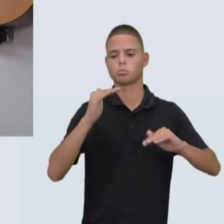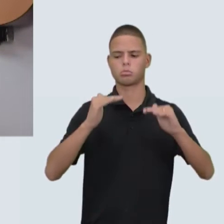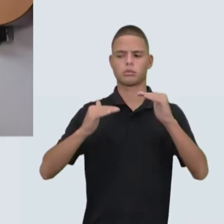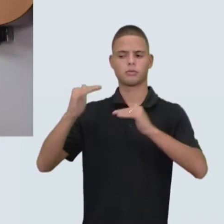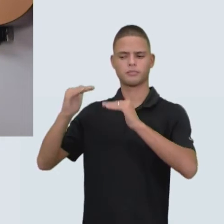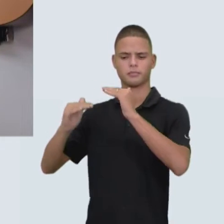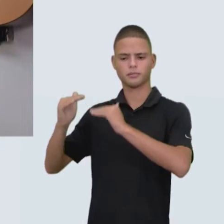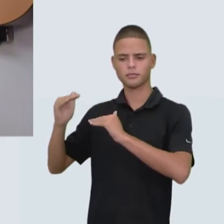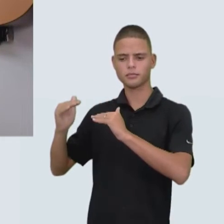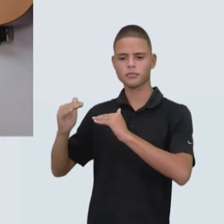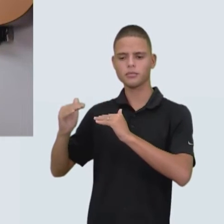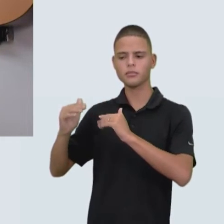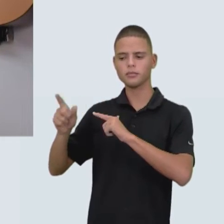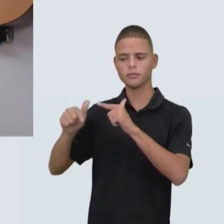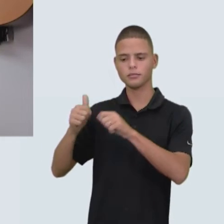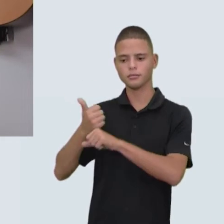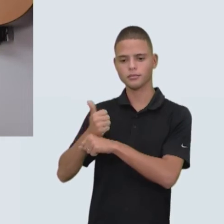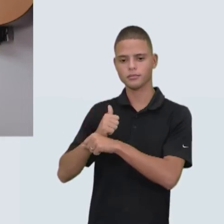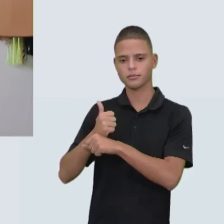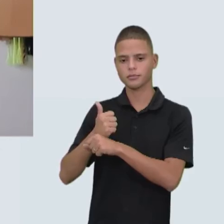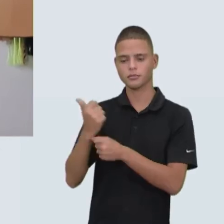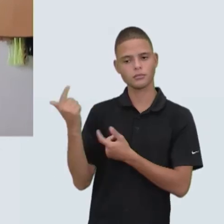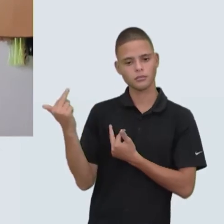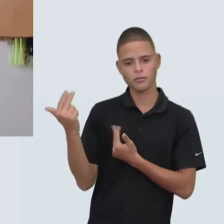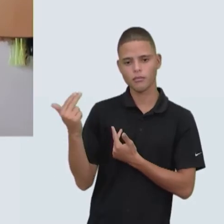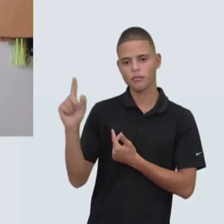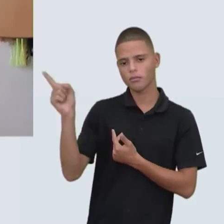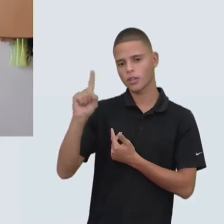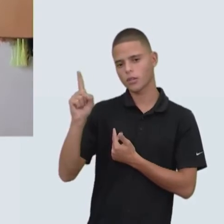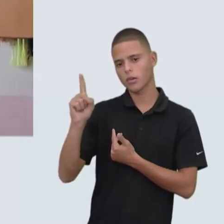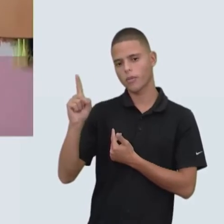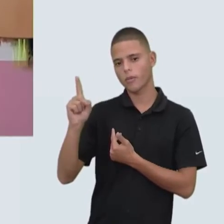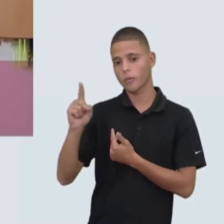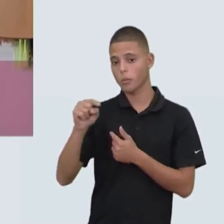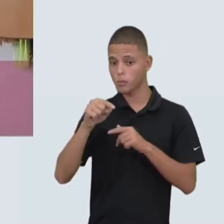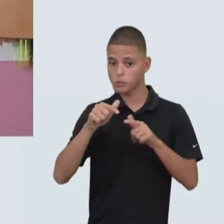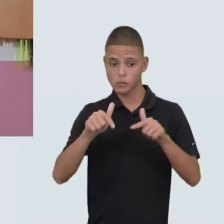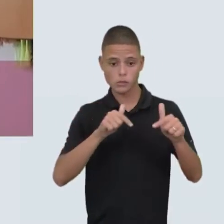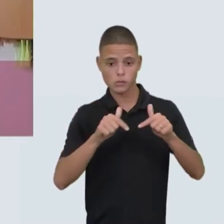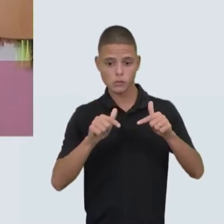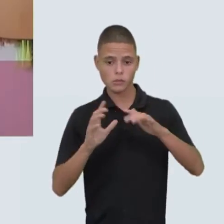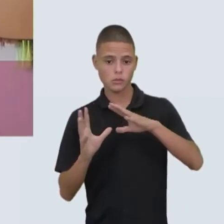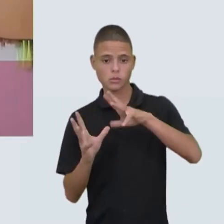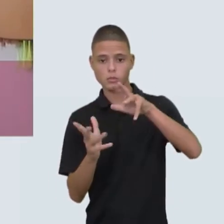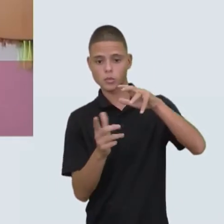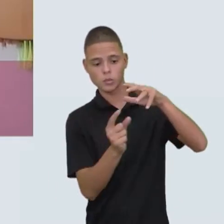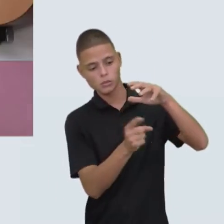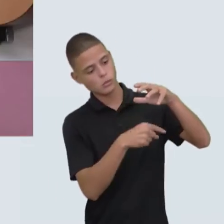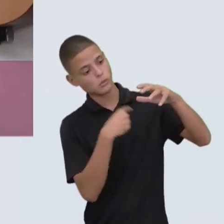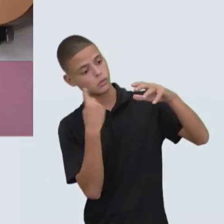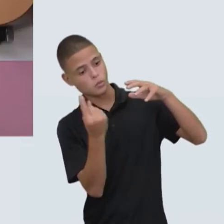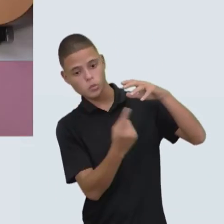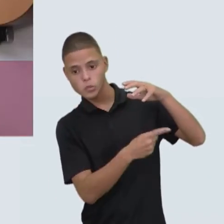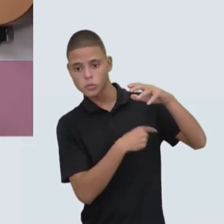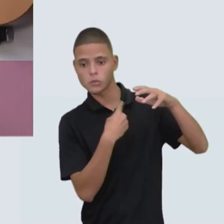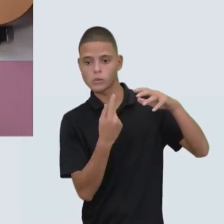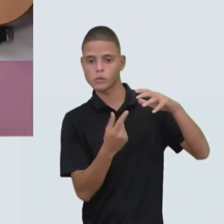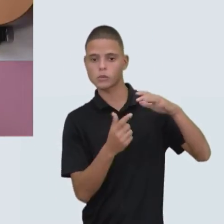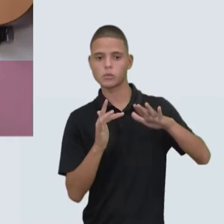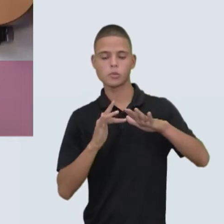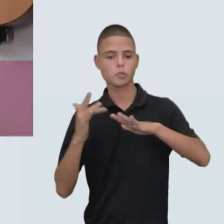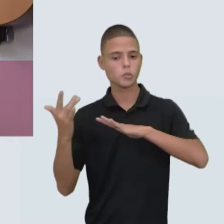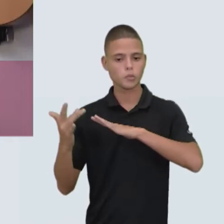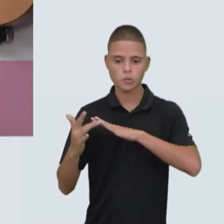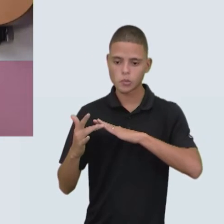clássicos, com as pessoas que trabalham na mesma área que você. Em tese, meu amor, você está concorrendo com todo mundo. Todo mundo que tá aqui na